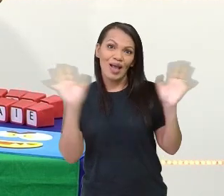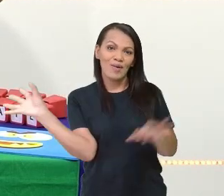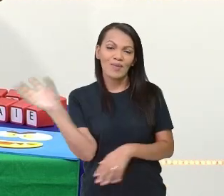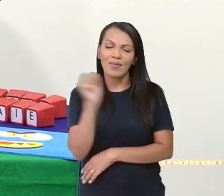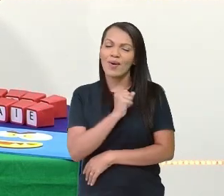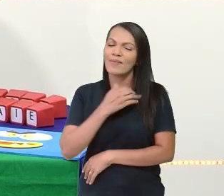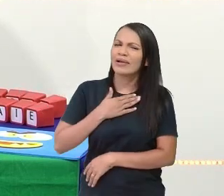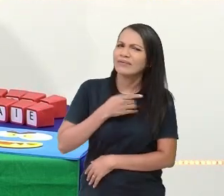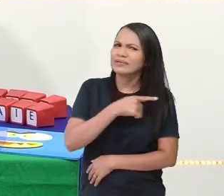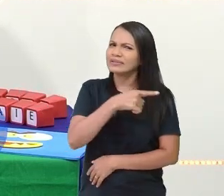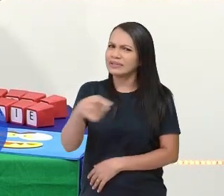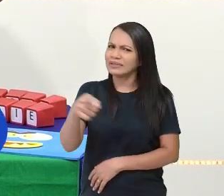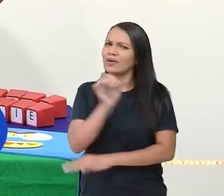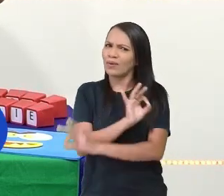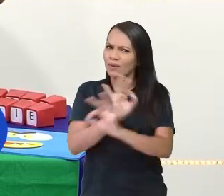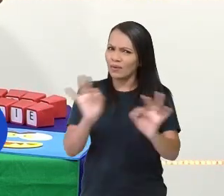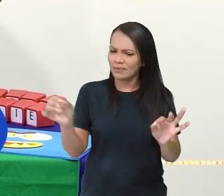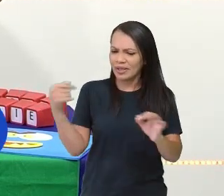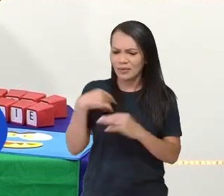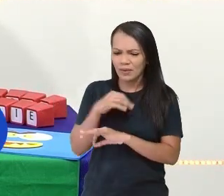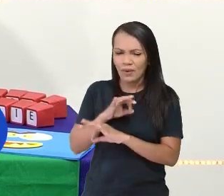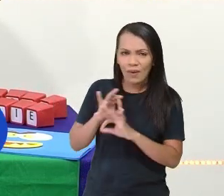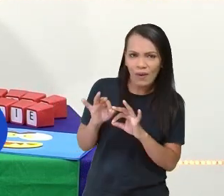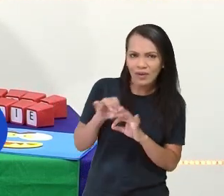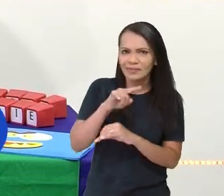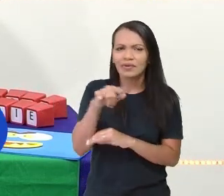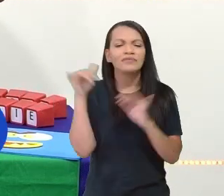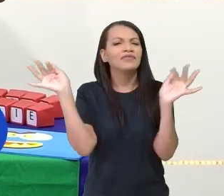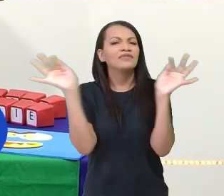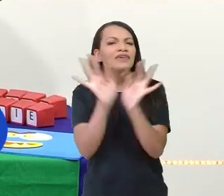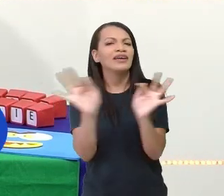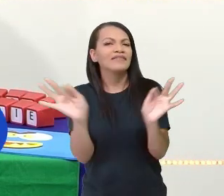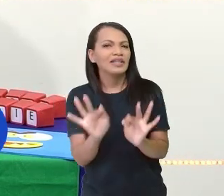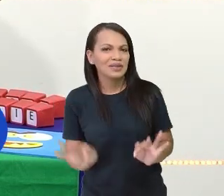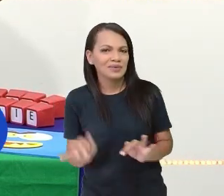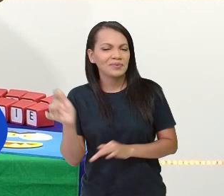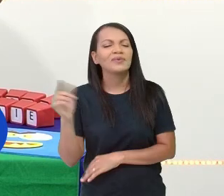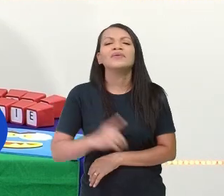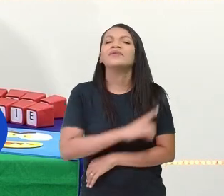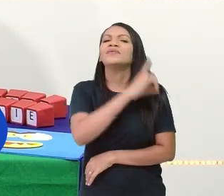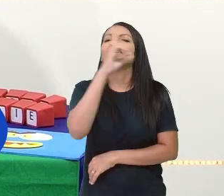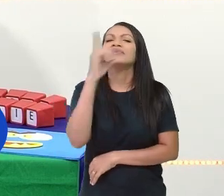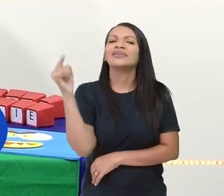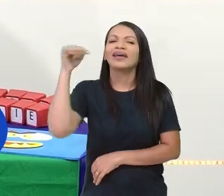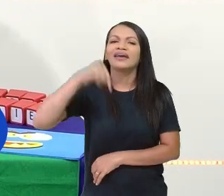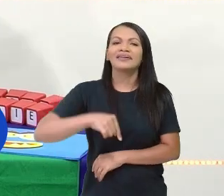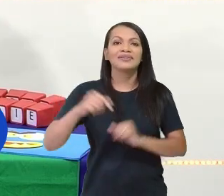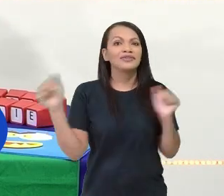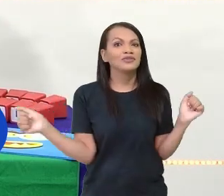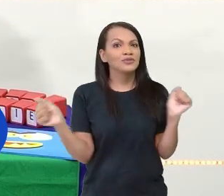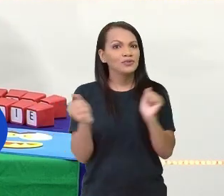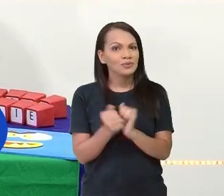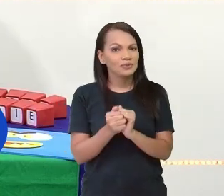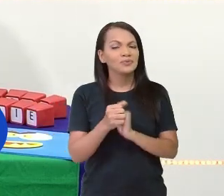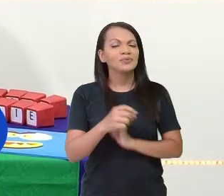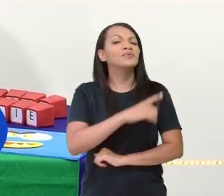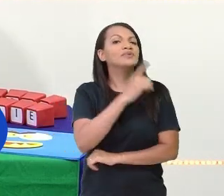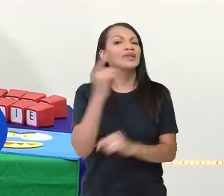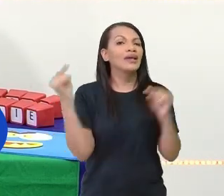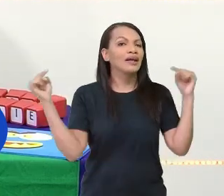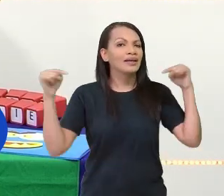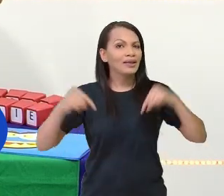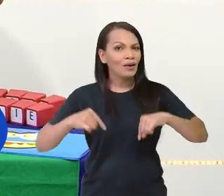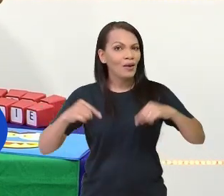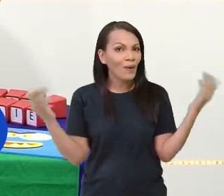amores, como vocês estão? Eu estou ótima e feliz por mais um dia estar aqui. E falando por mais um dia estar aqui,